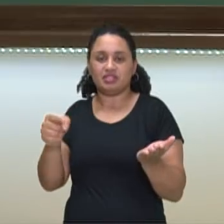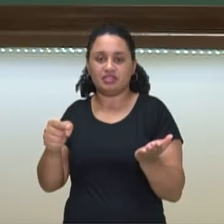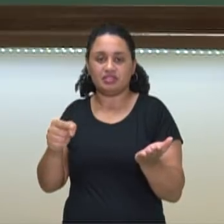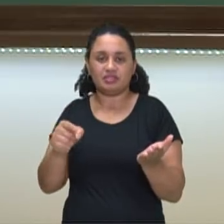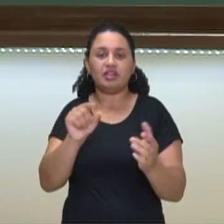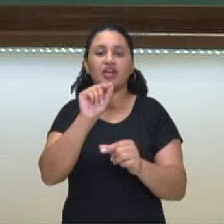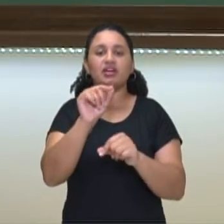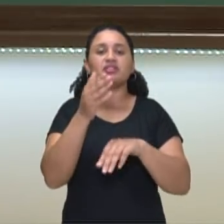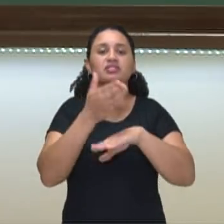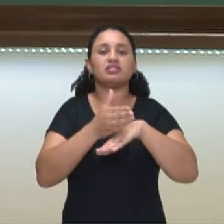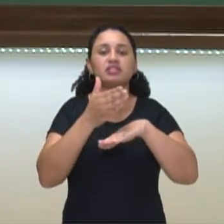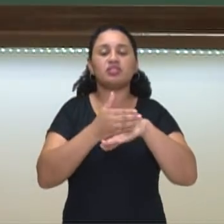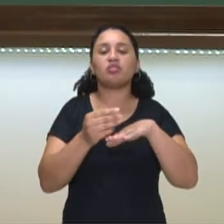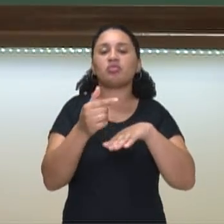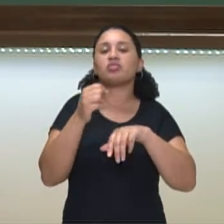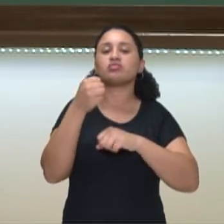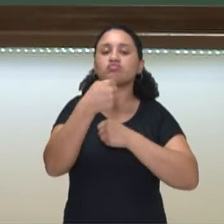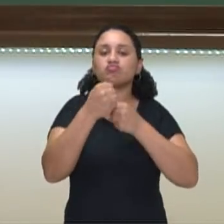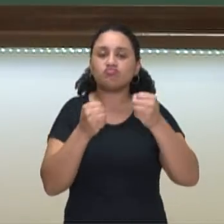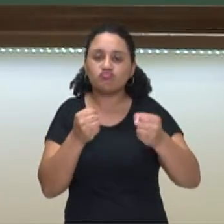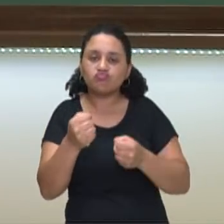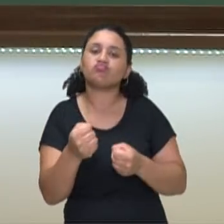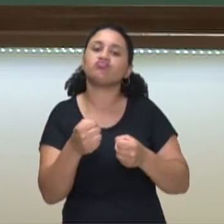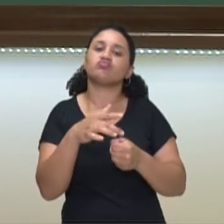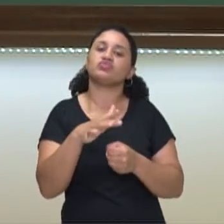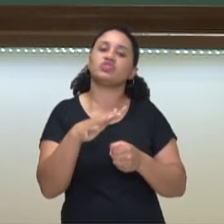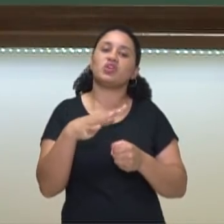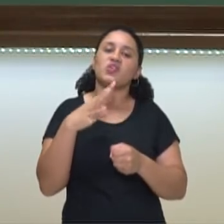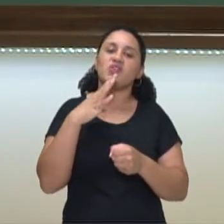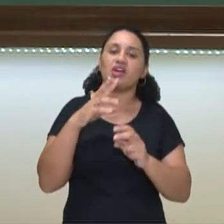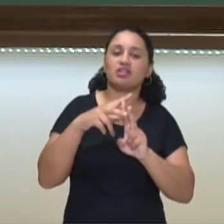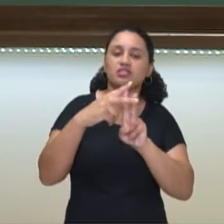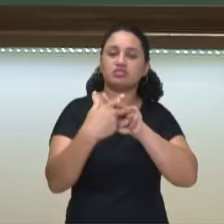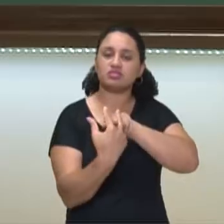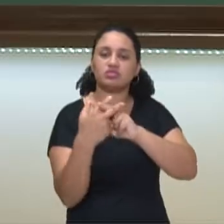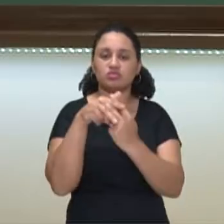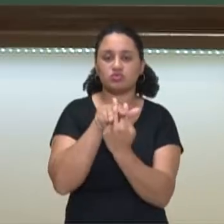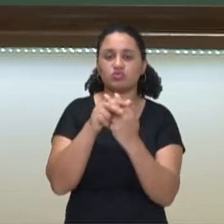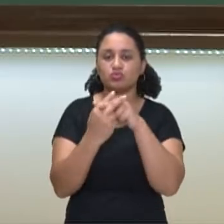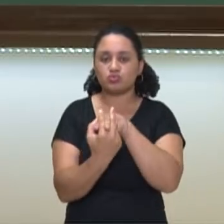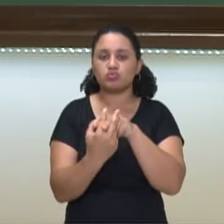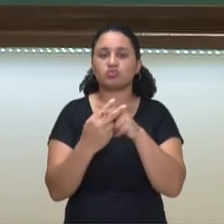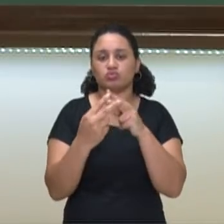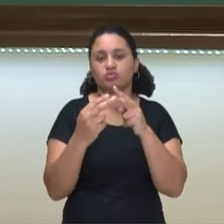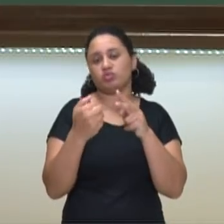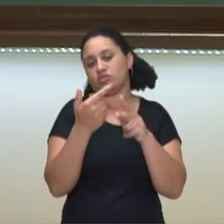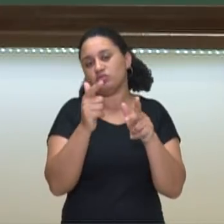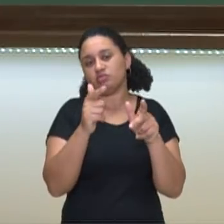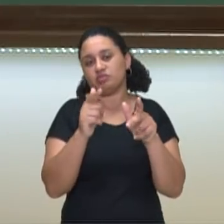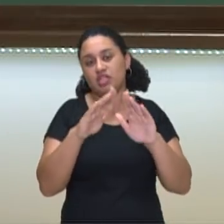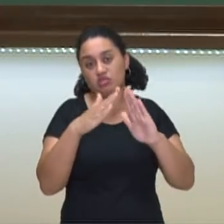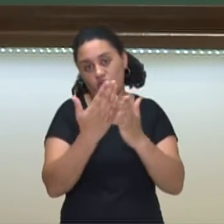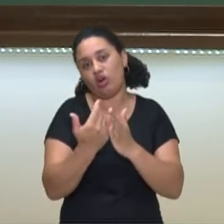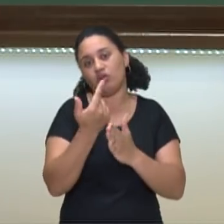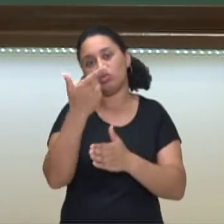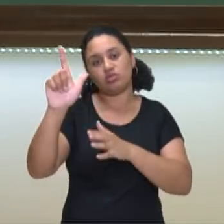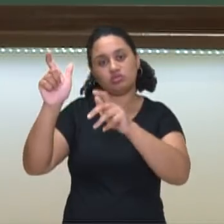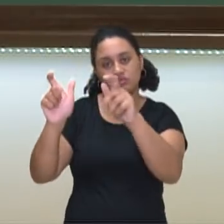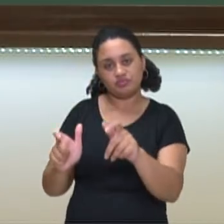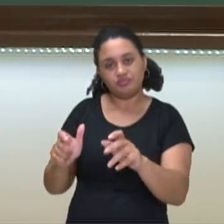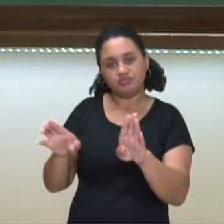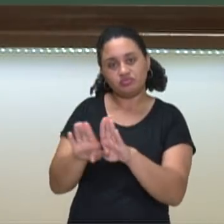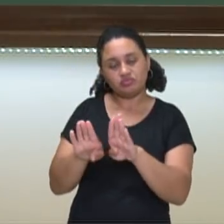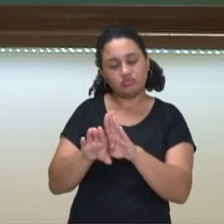já treinou um pouquinho de luta, né, já fez judô, talvez na escola ou em alguma outra escolinha, sabe que a gente,